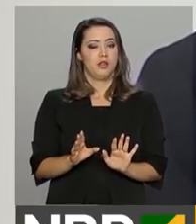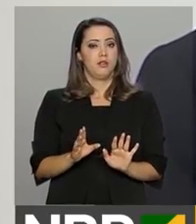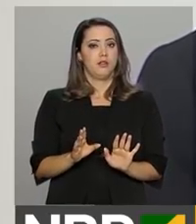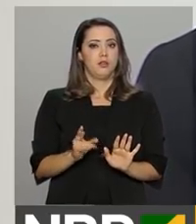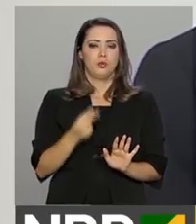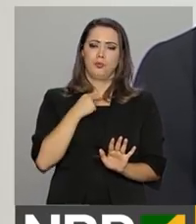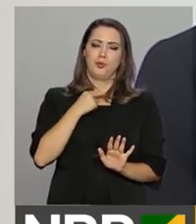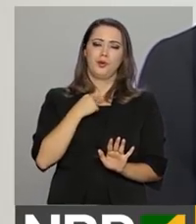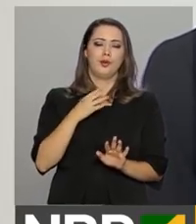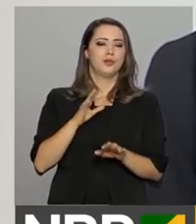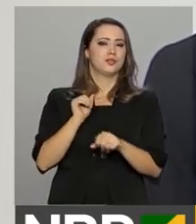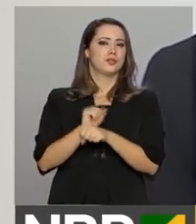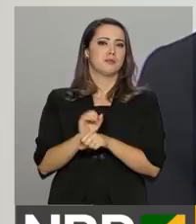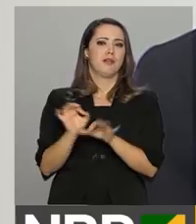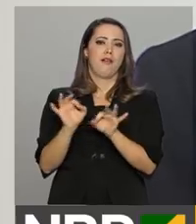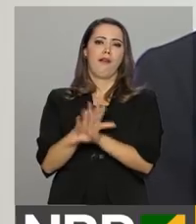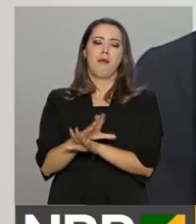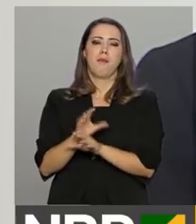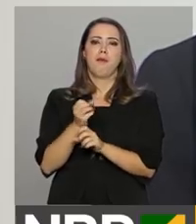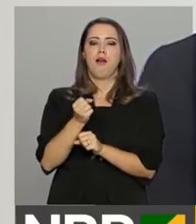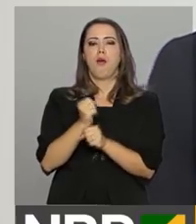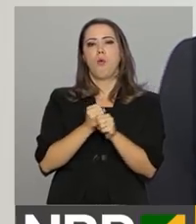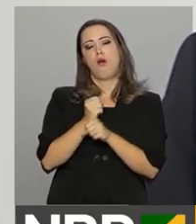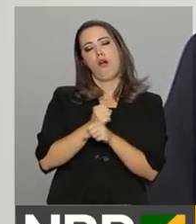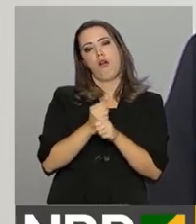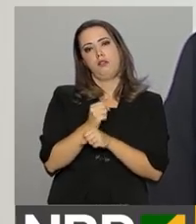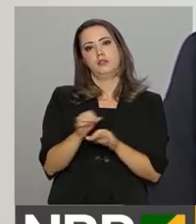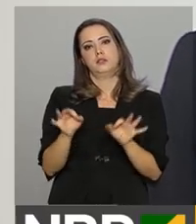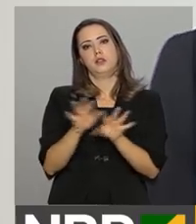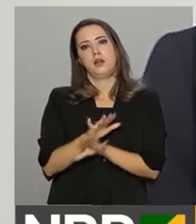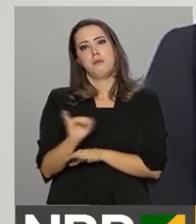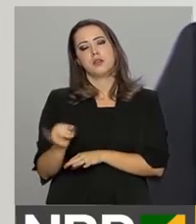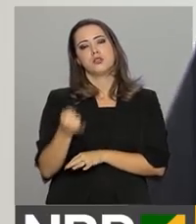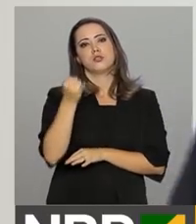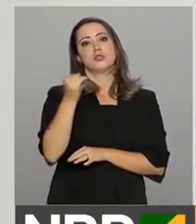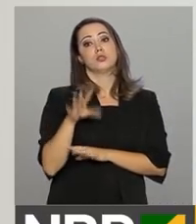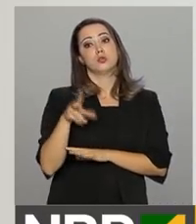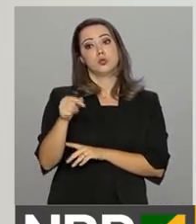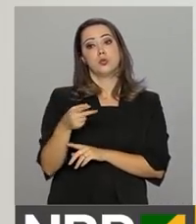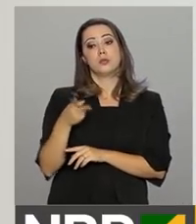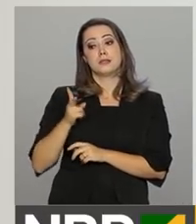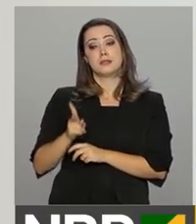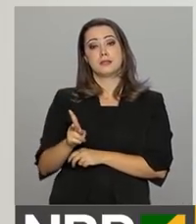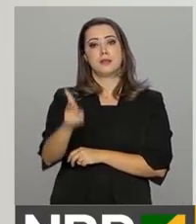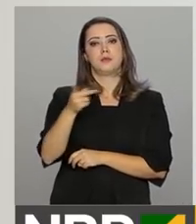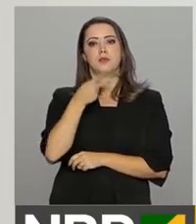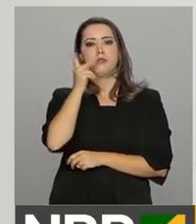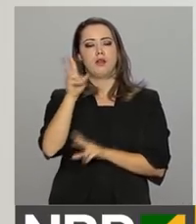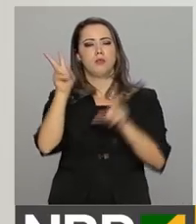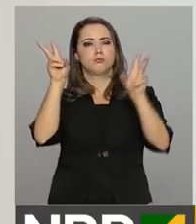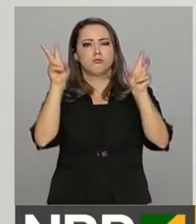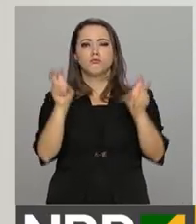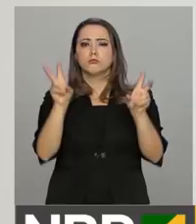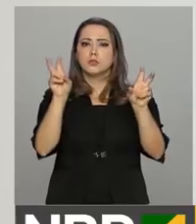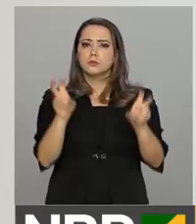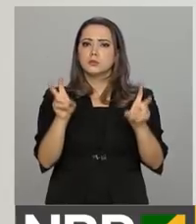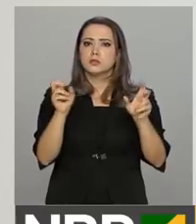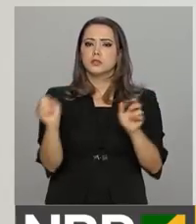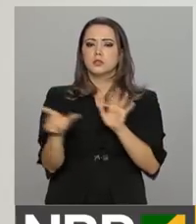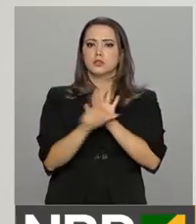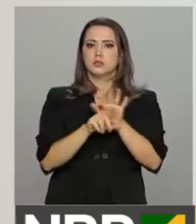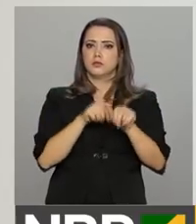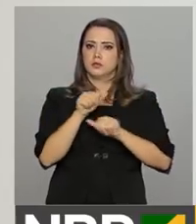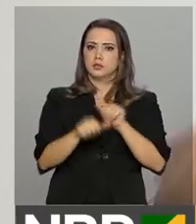deixar passar este final de ano passar o mês de janeiro sem a todo instante levantar o tema da reforma